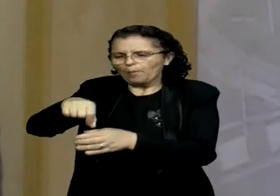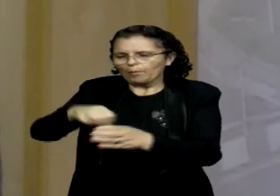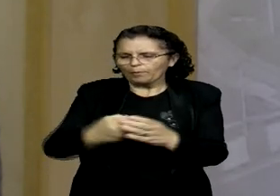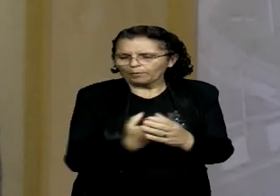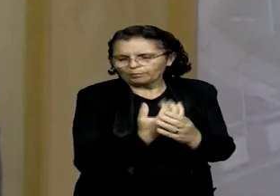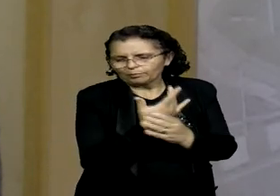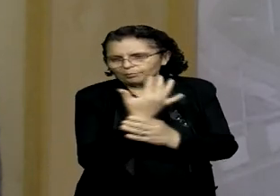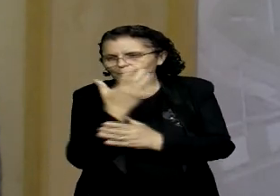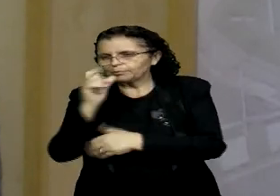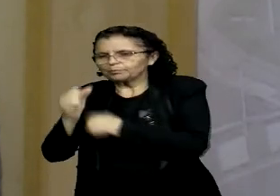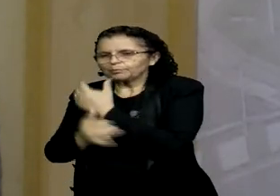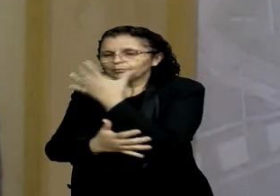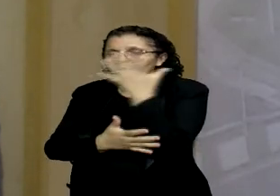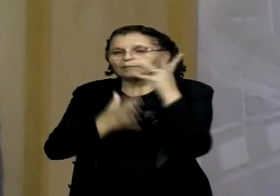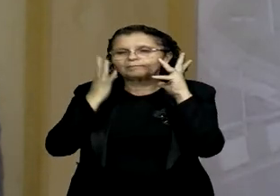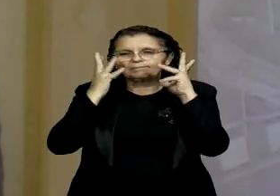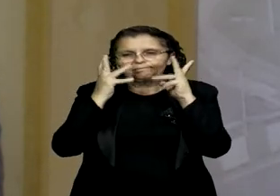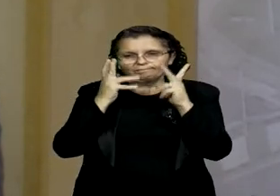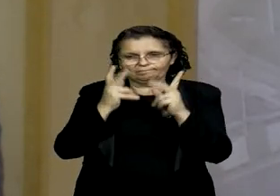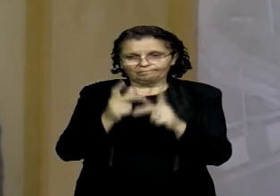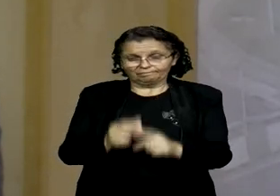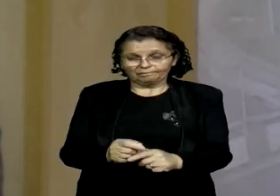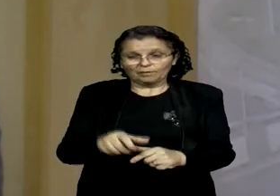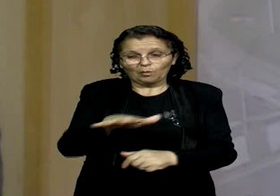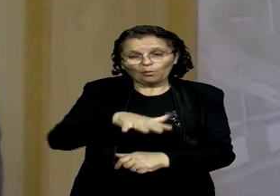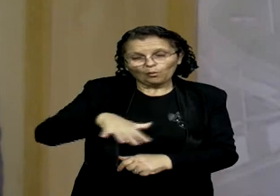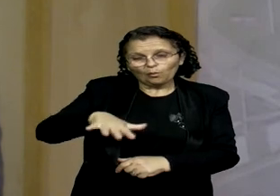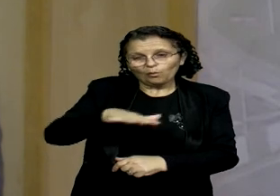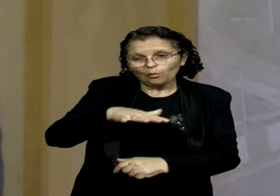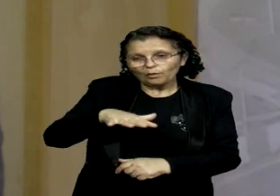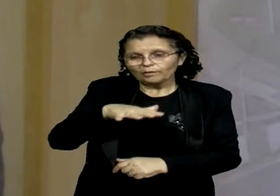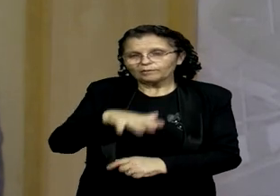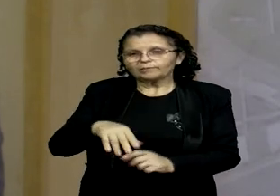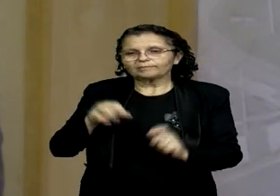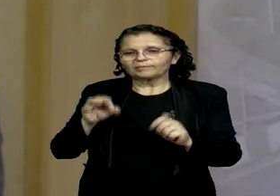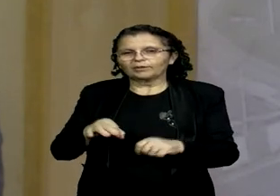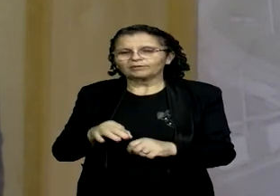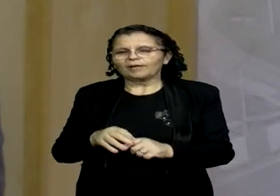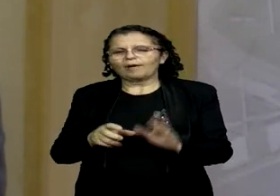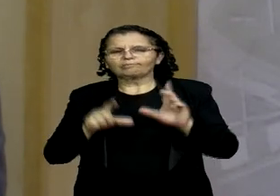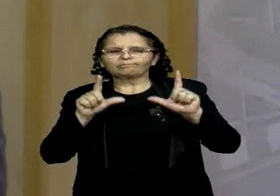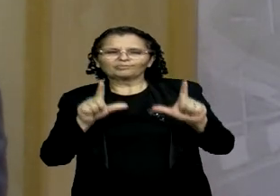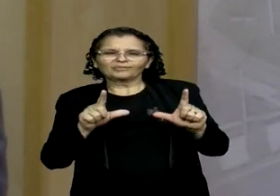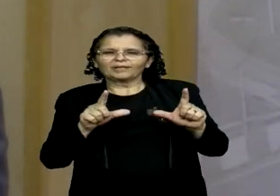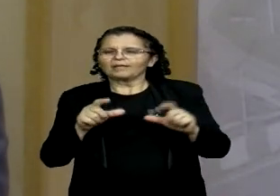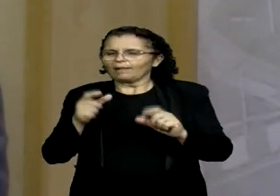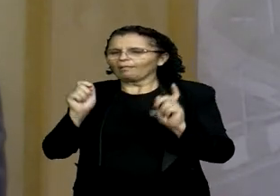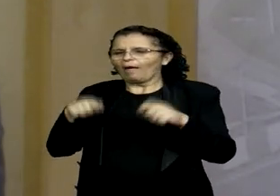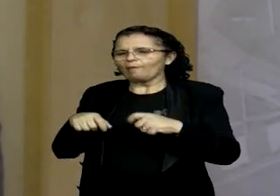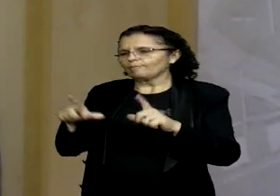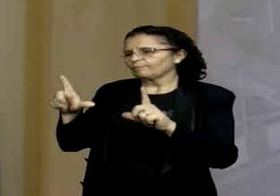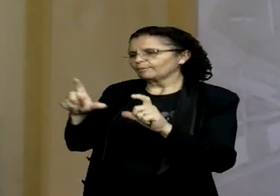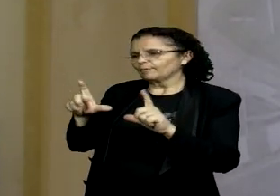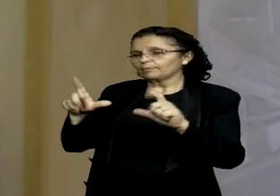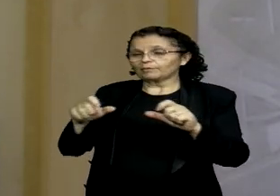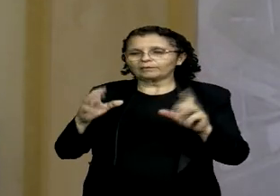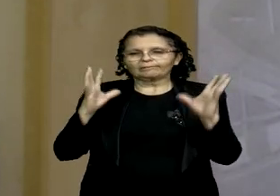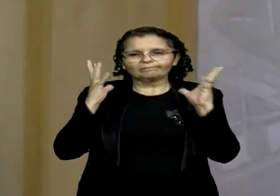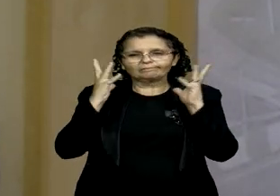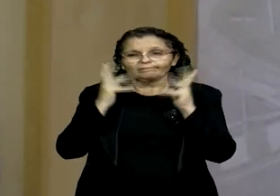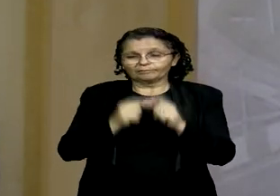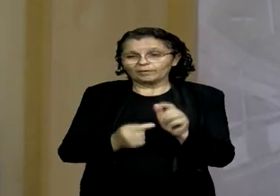sua liderança, esses espaços tornaram-se um verdadeiro cartões postais da nossa